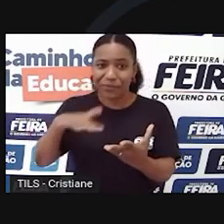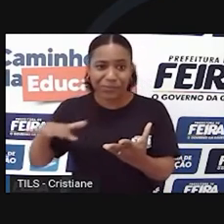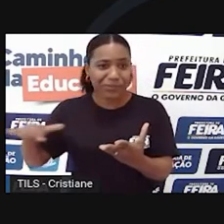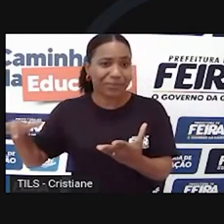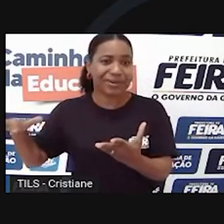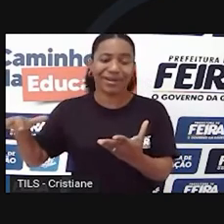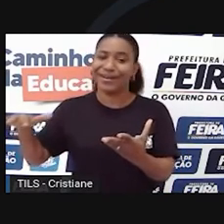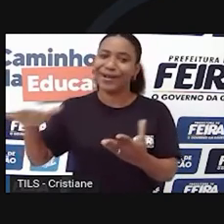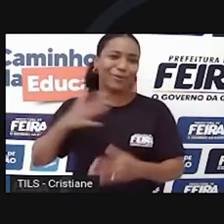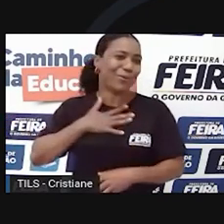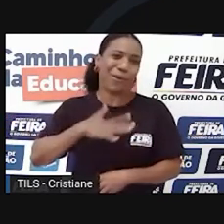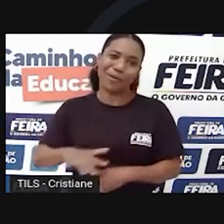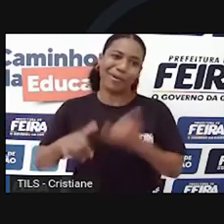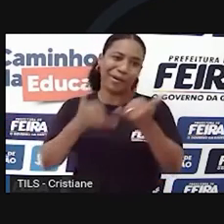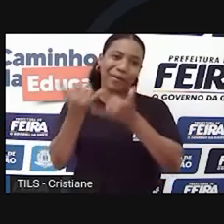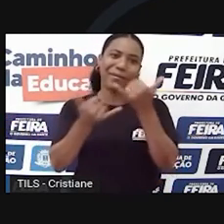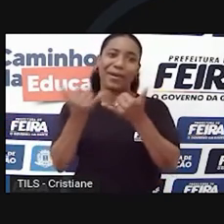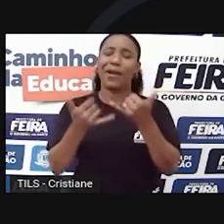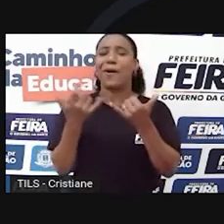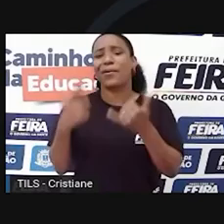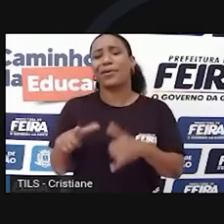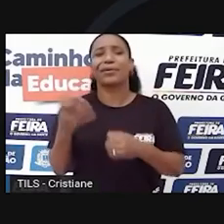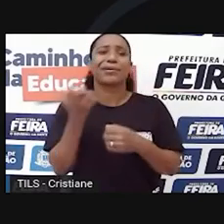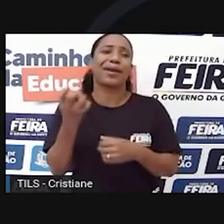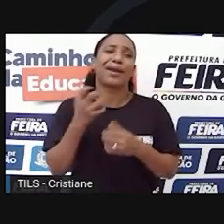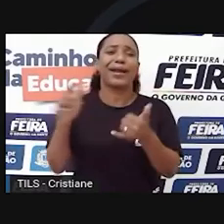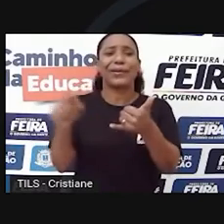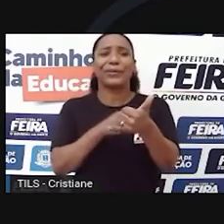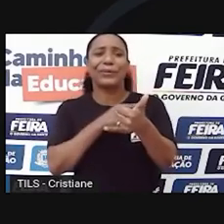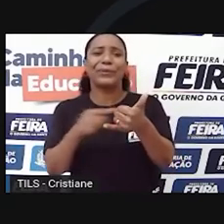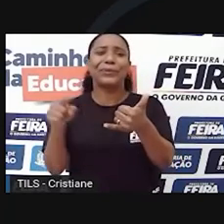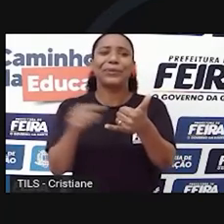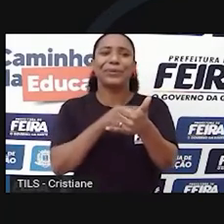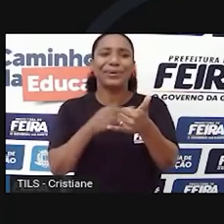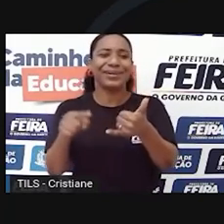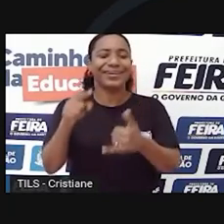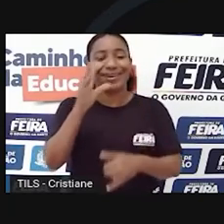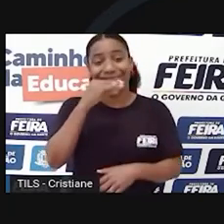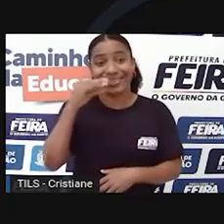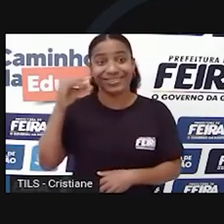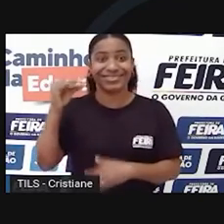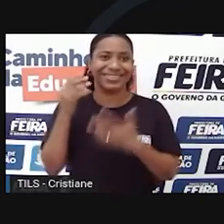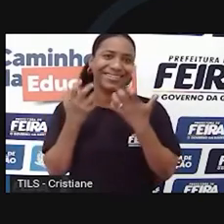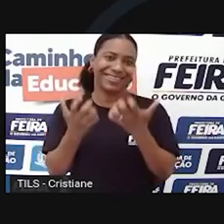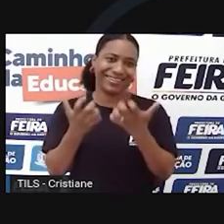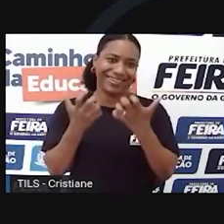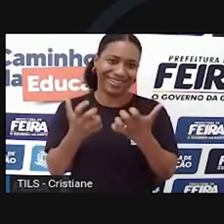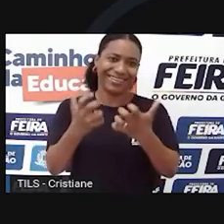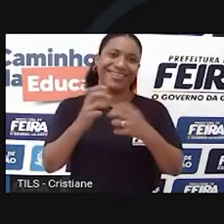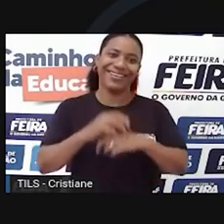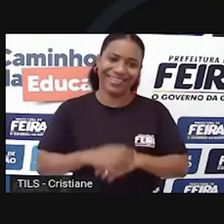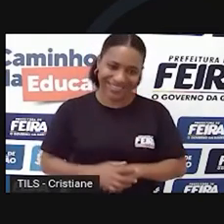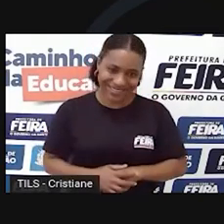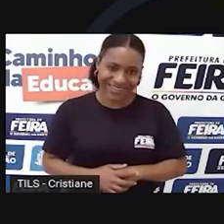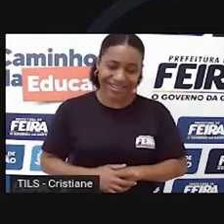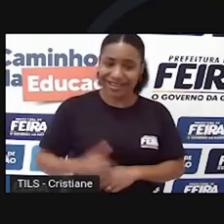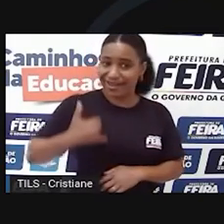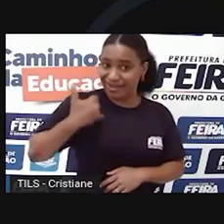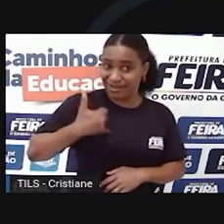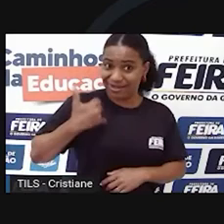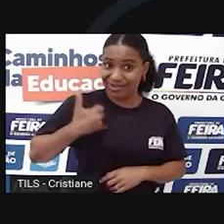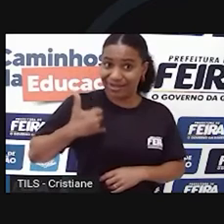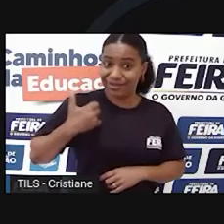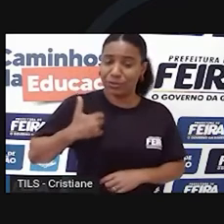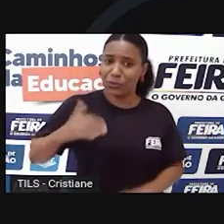Ela é pré-adolescente, ela é adolescente. E a adolescência só termina ou terminaria quando ela ganha uma identidade razoavelmente estável do seu gênero,